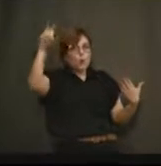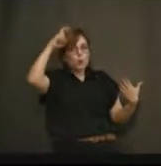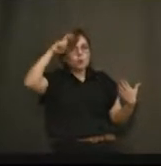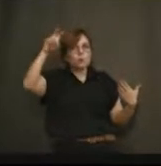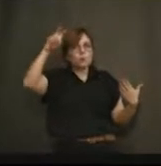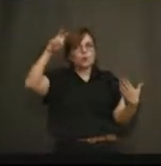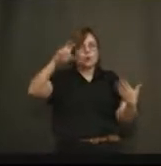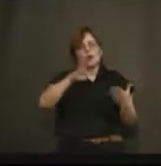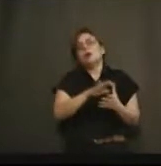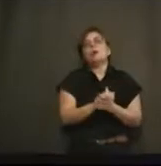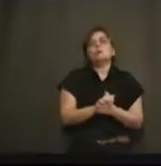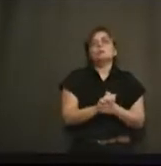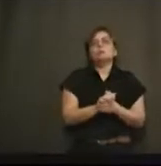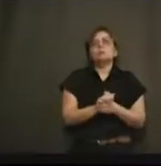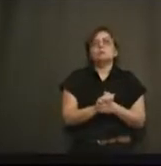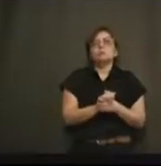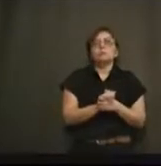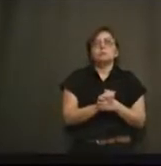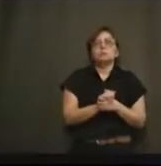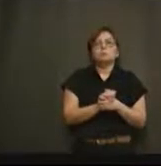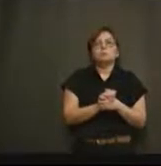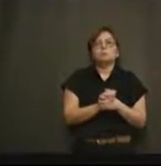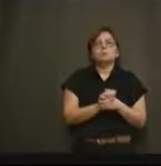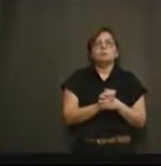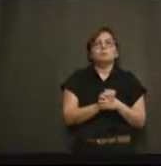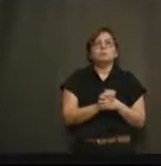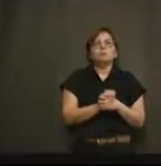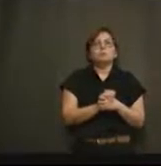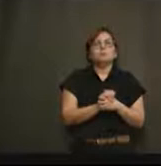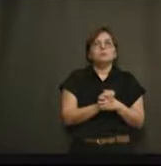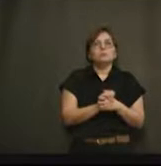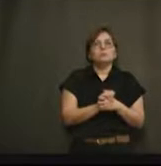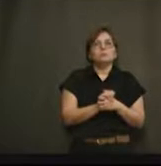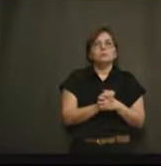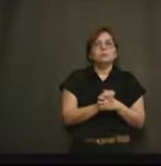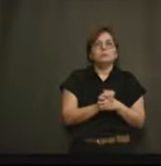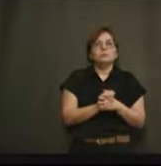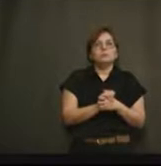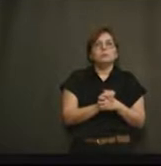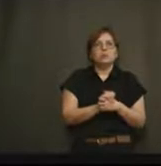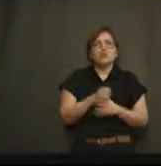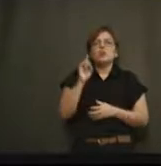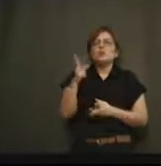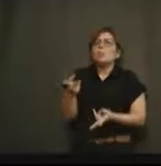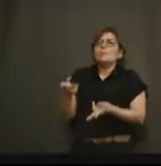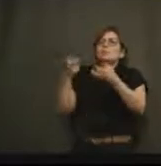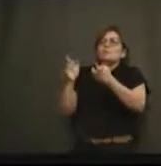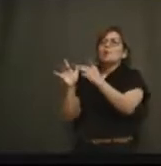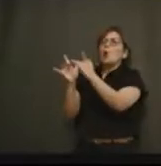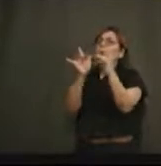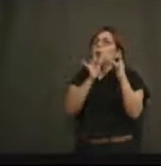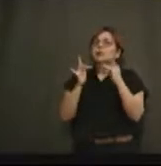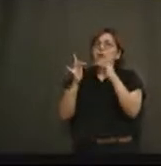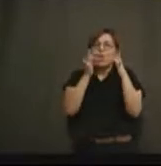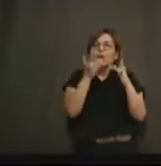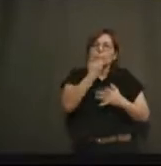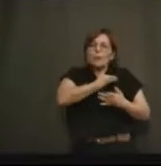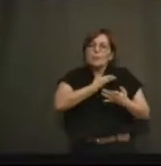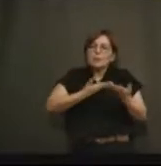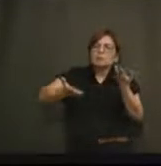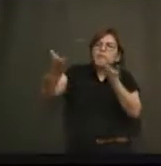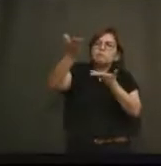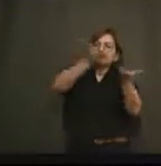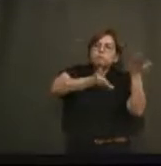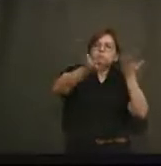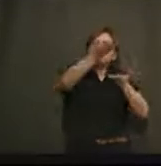mas não deixou de ser um choque, que foi perceber, sobretudo em contato com alguns colegas que eu tive a sorte de ter